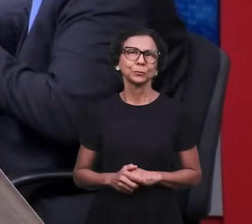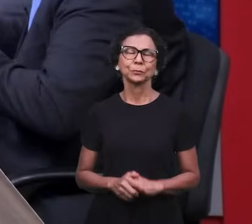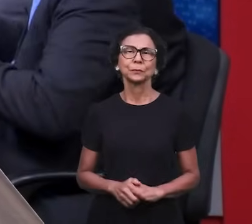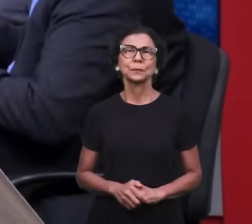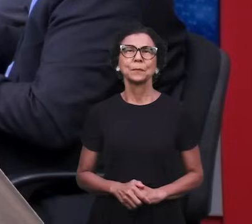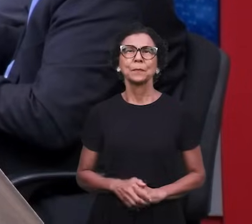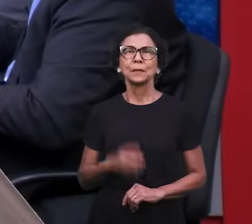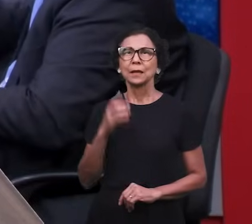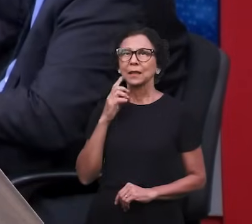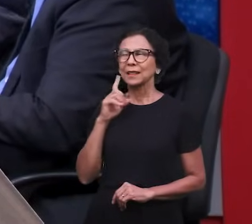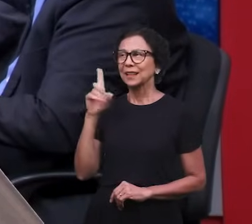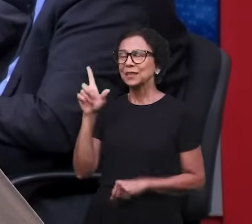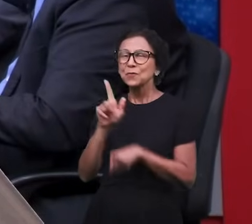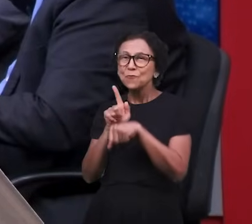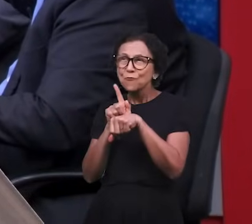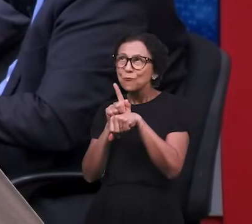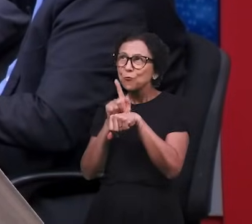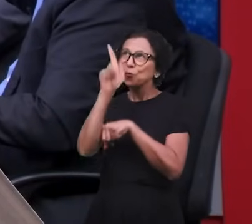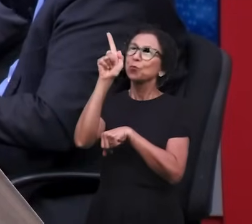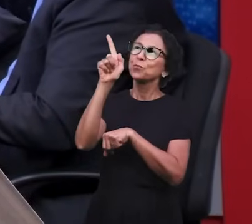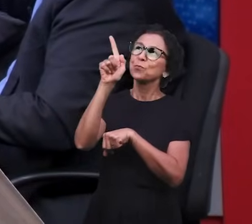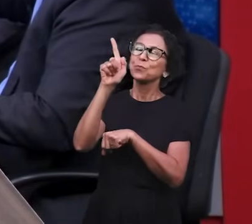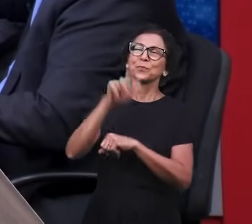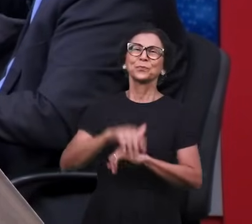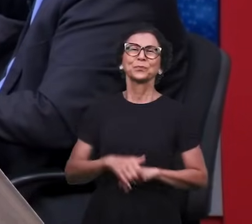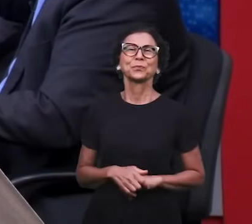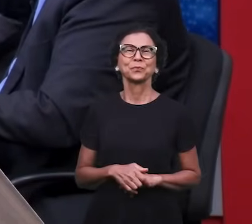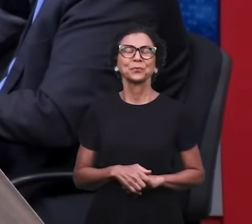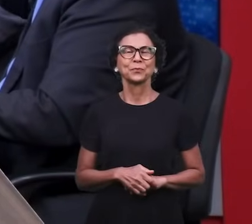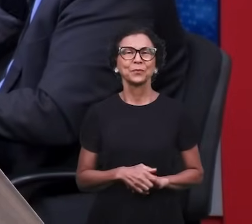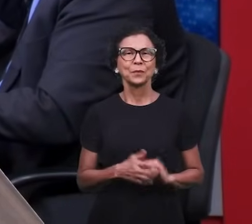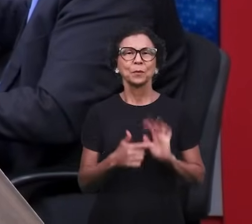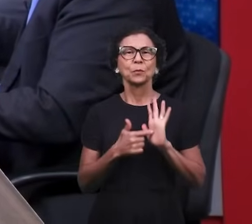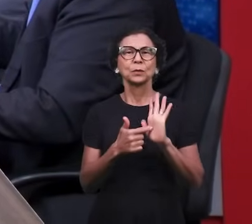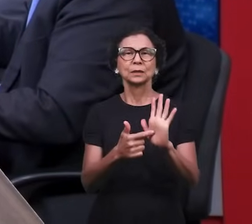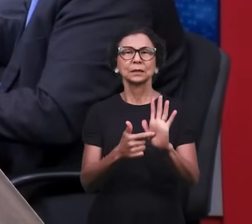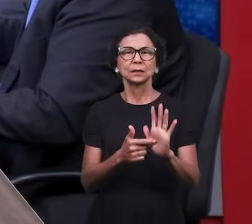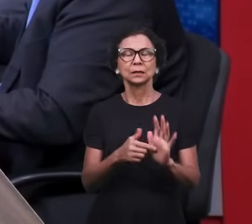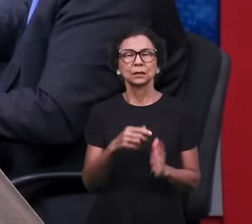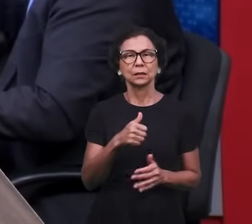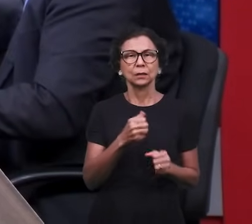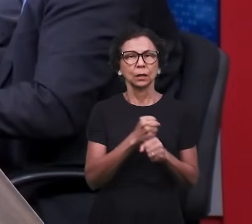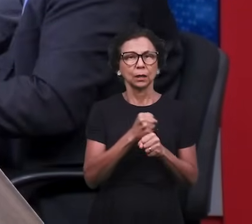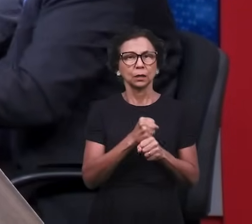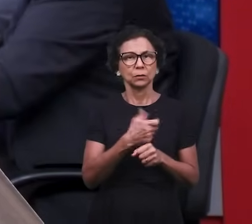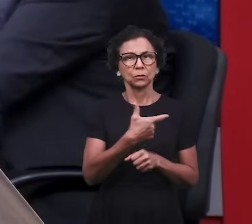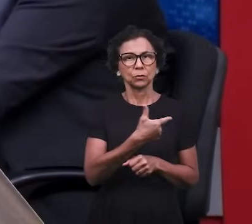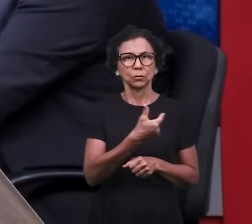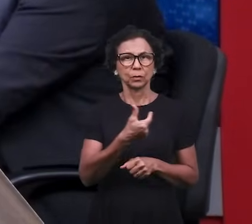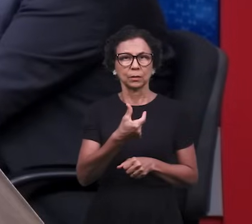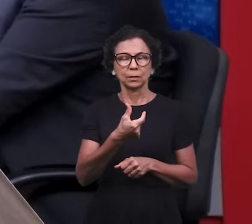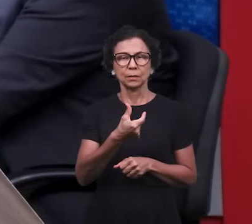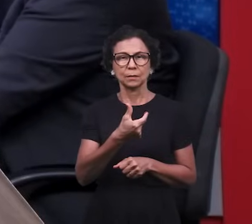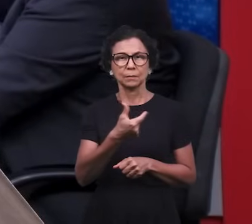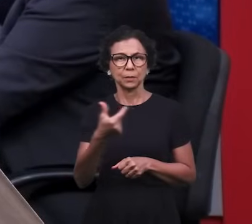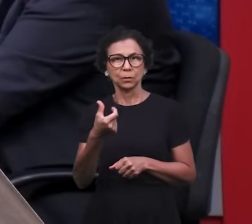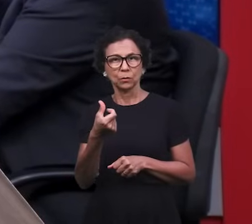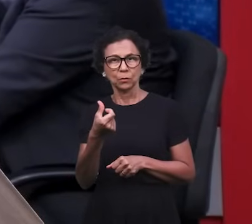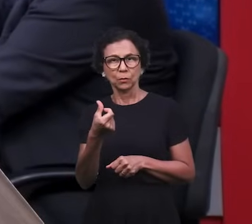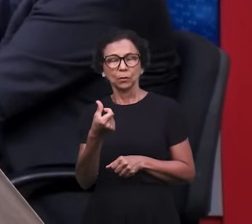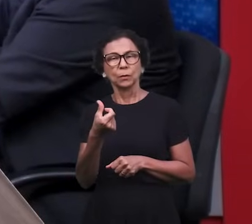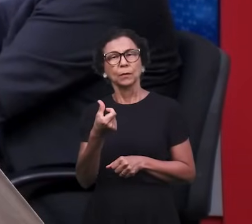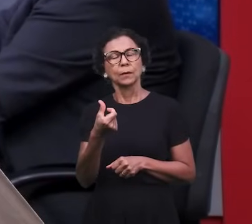no gráfico, até tem um foguetinho, né, desenhado, que de 2010 em diante foi exatamente